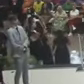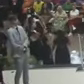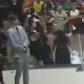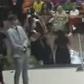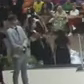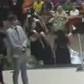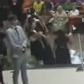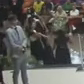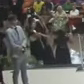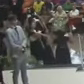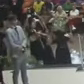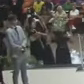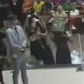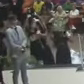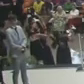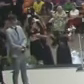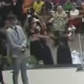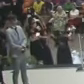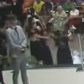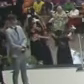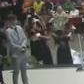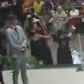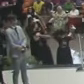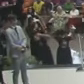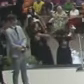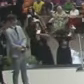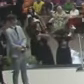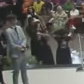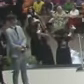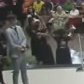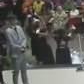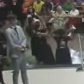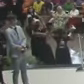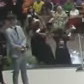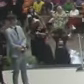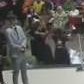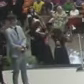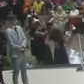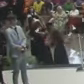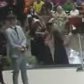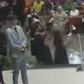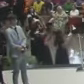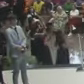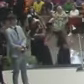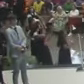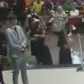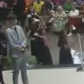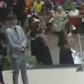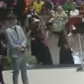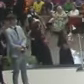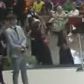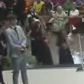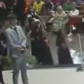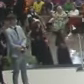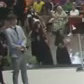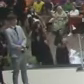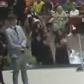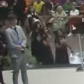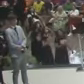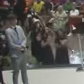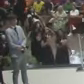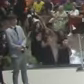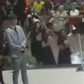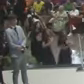aqui, essa família abençoada, e cumprimentando essa família, eu cumprimento o ministério, a diretoria